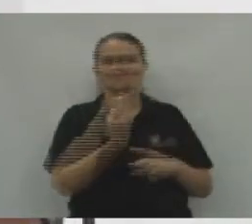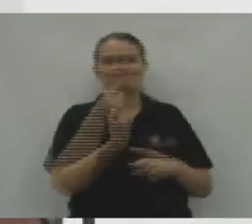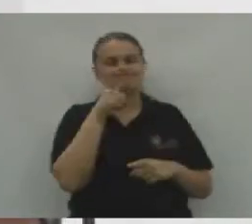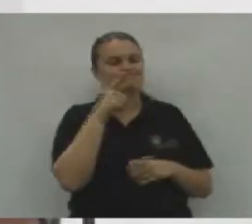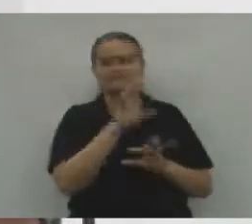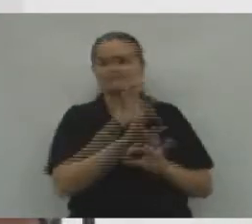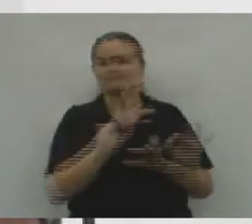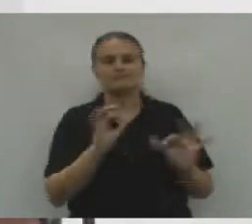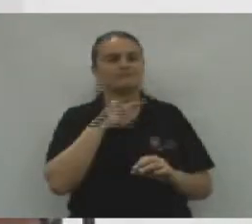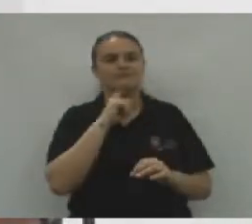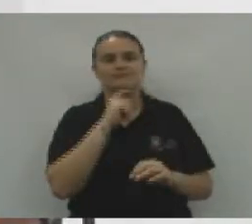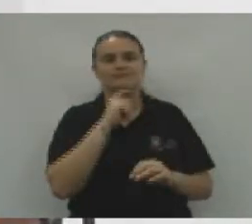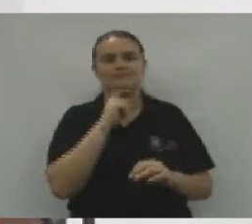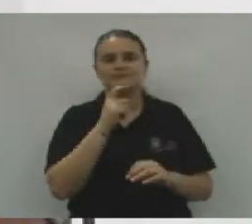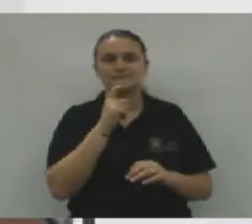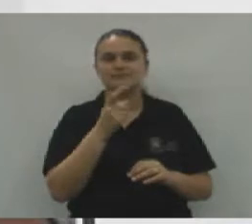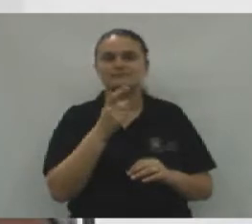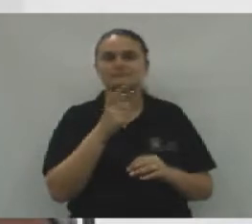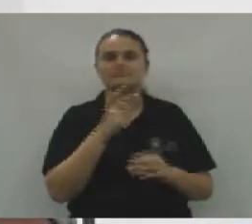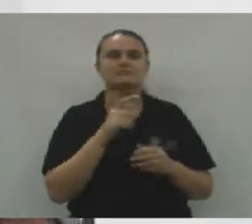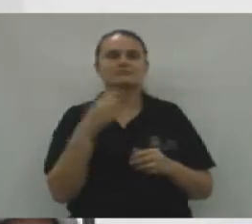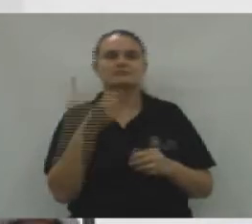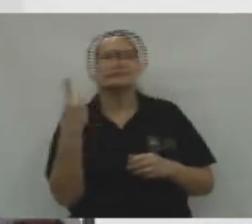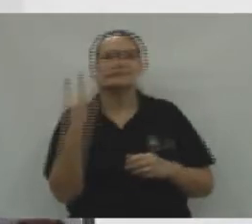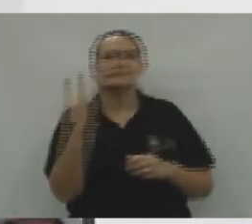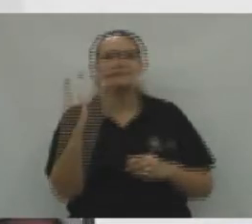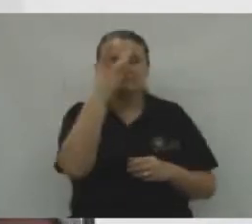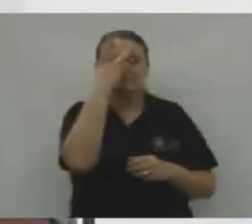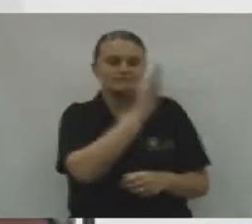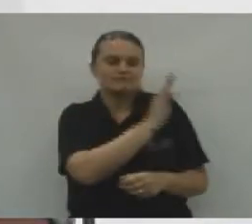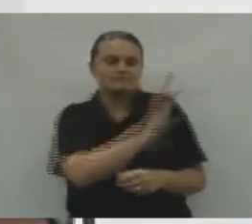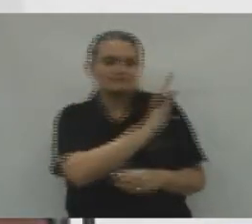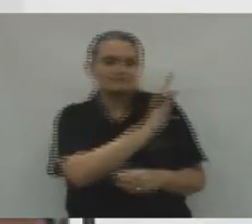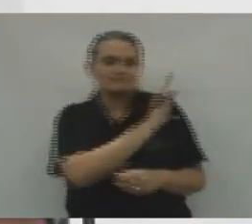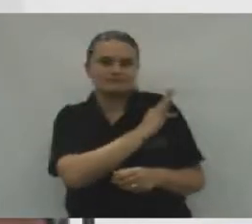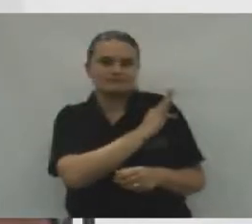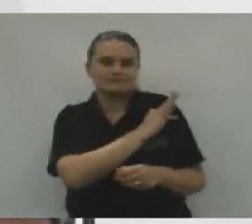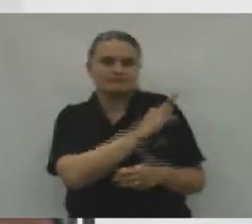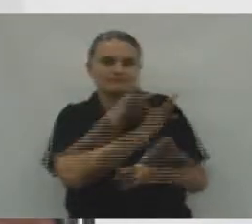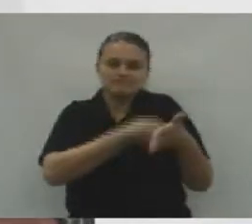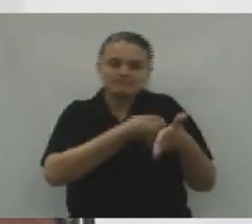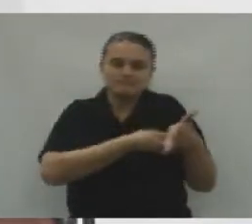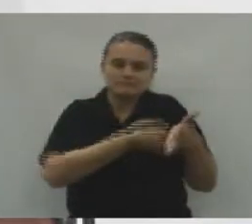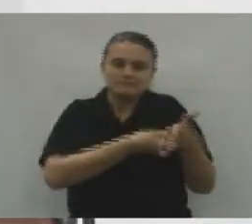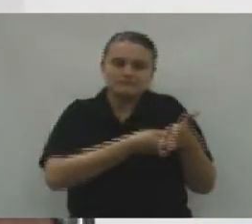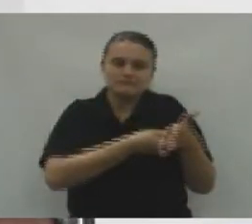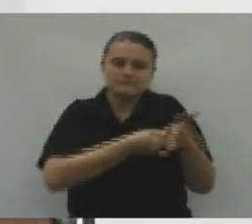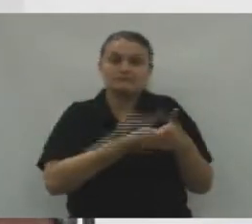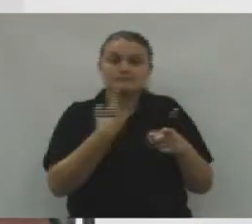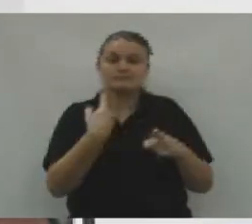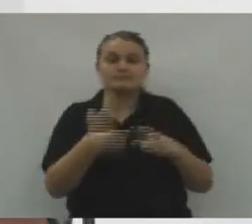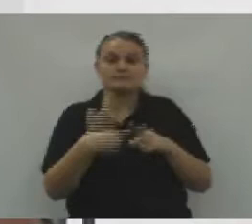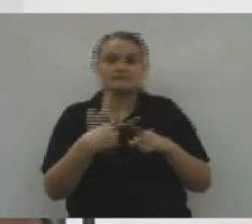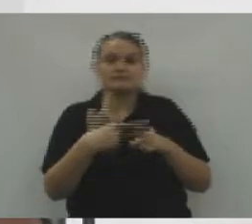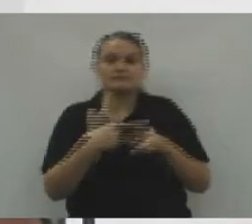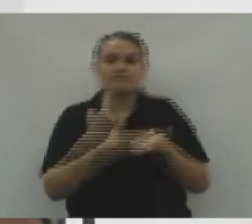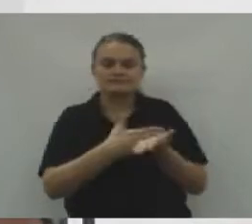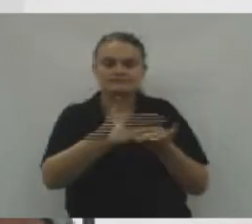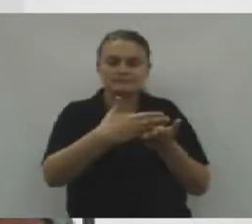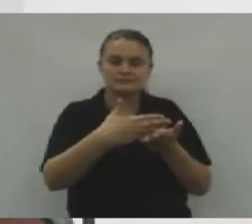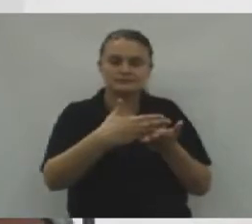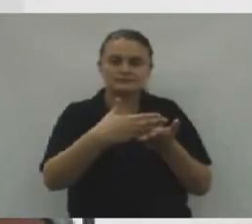adiantava um ou dois técnicos vestir a camisa do projeto. Inclusive, no início da gestão do